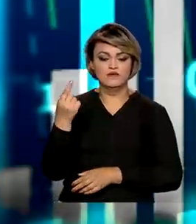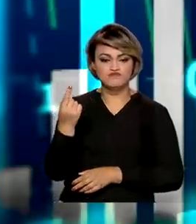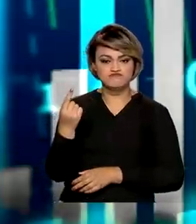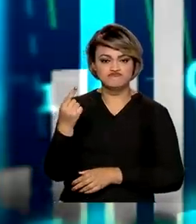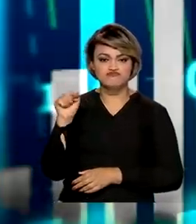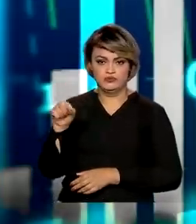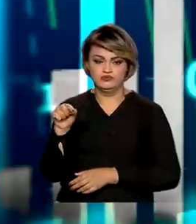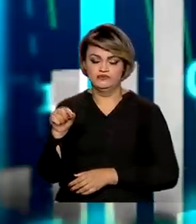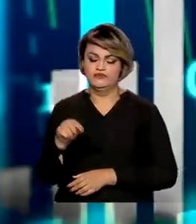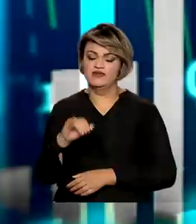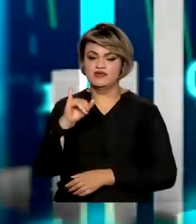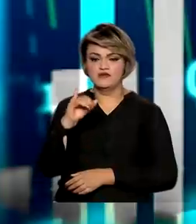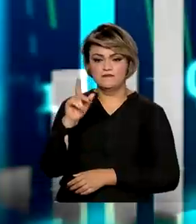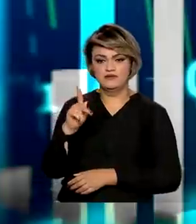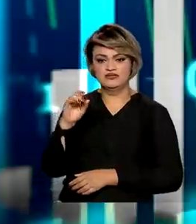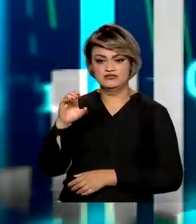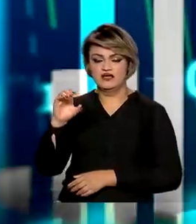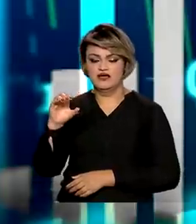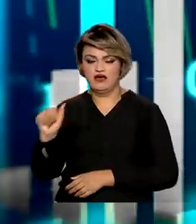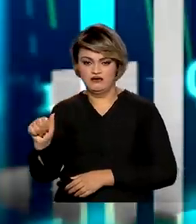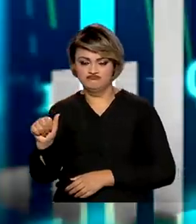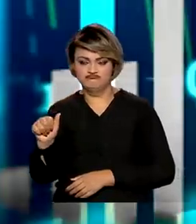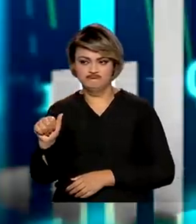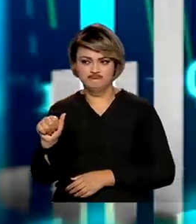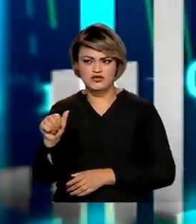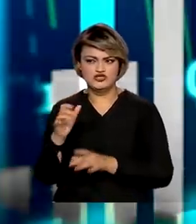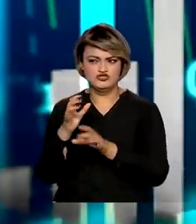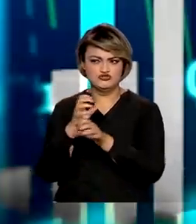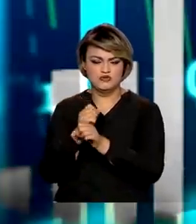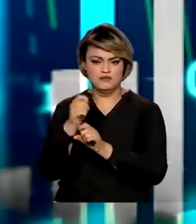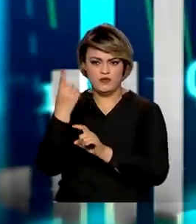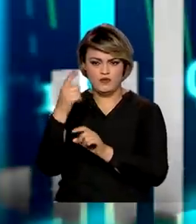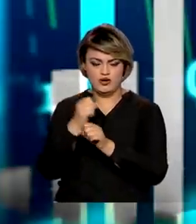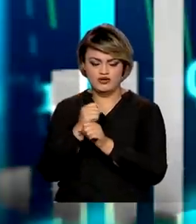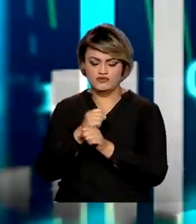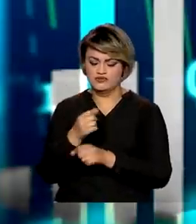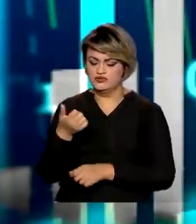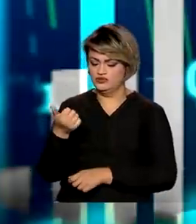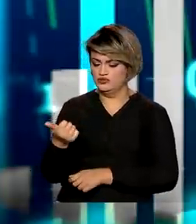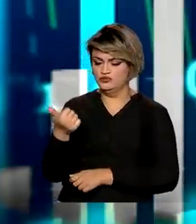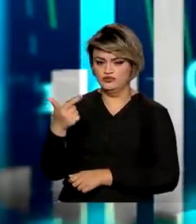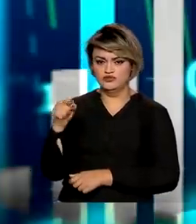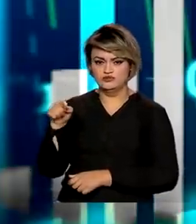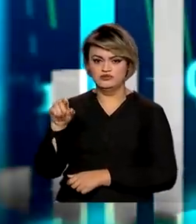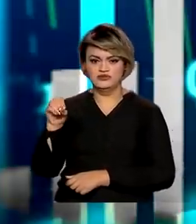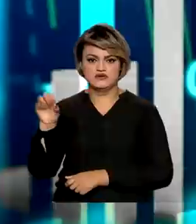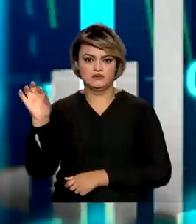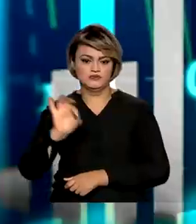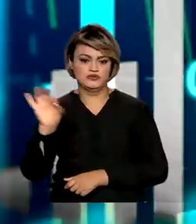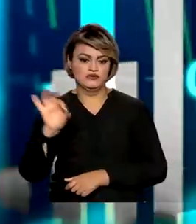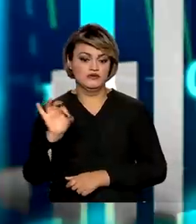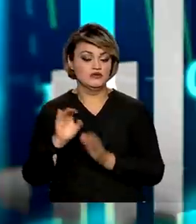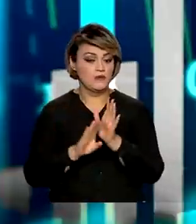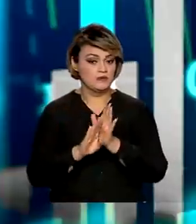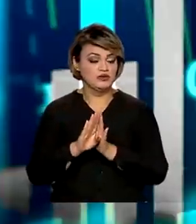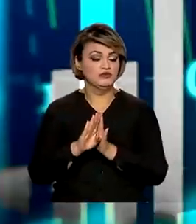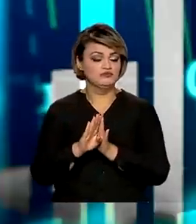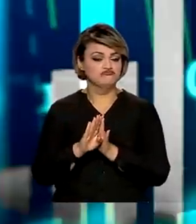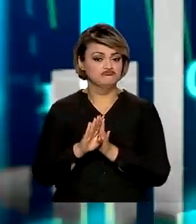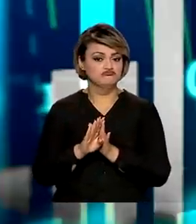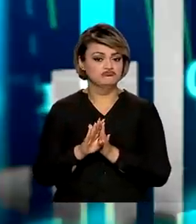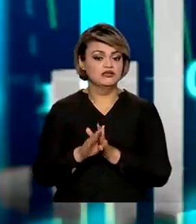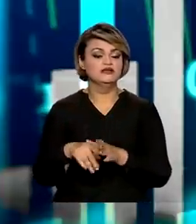de um ponto já o IPCA de acordo com o IBGE fechou nos últimos 12 meses tem 12,03 por cento aumentando então e